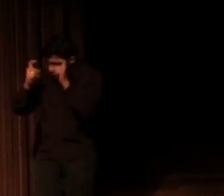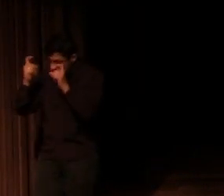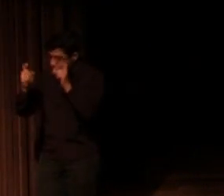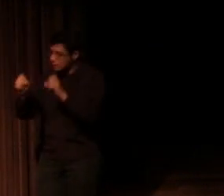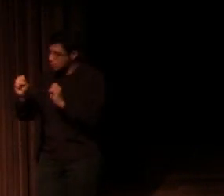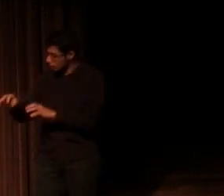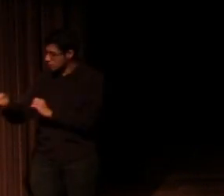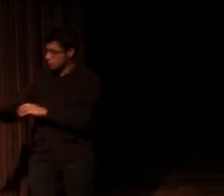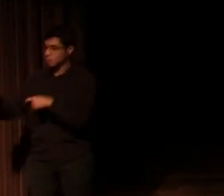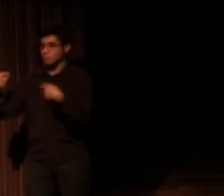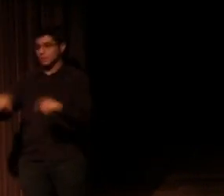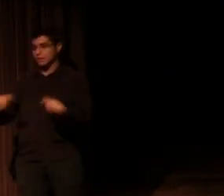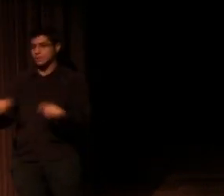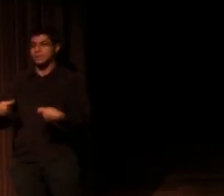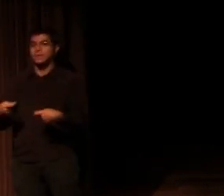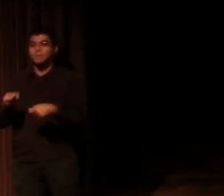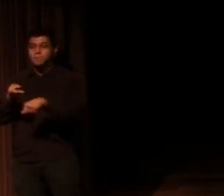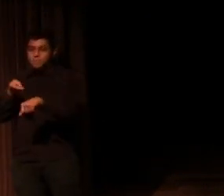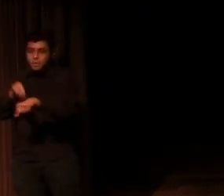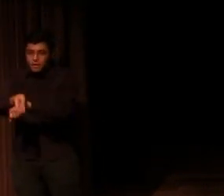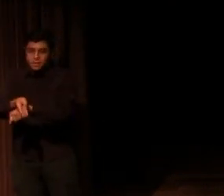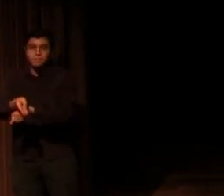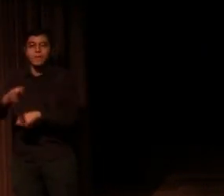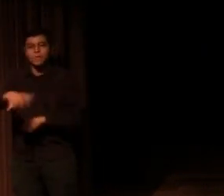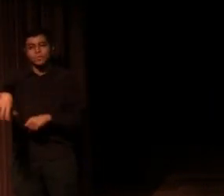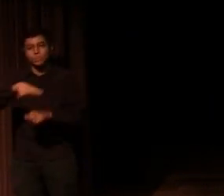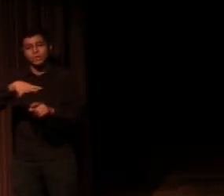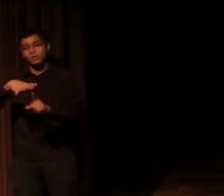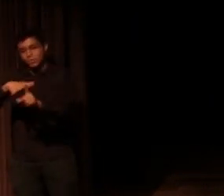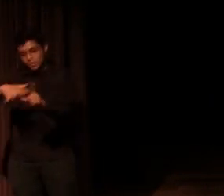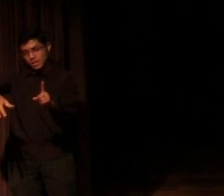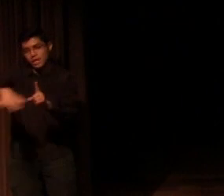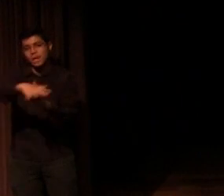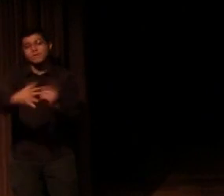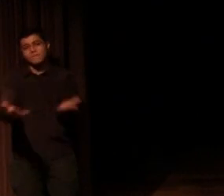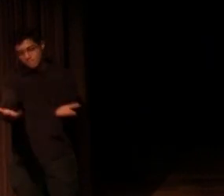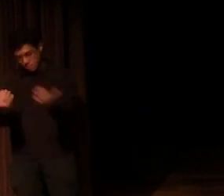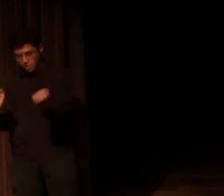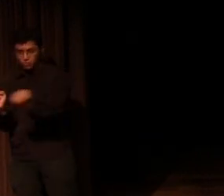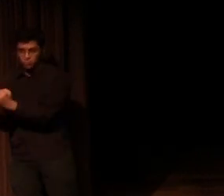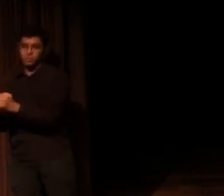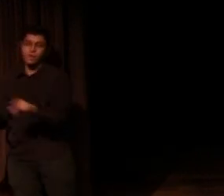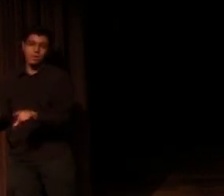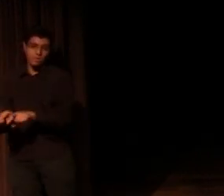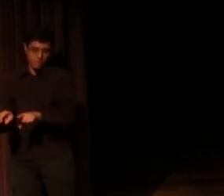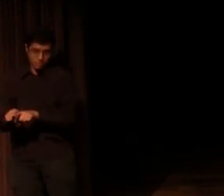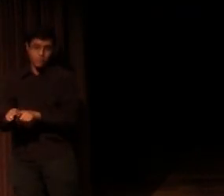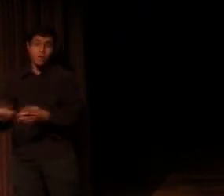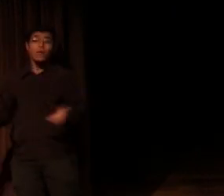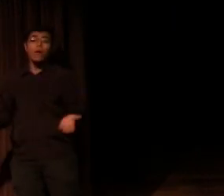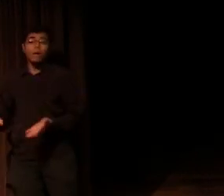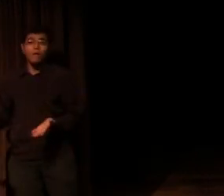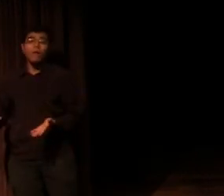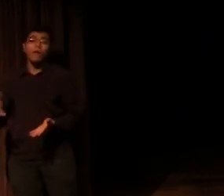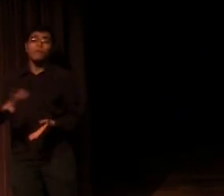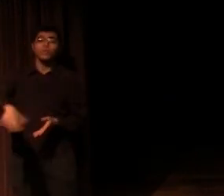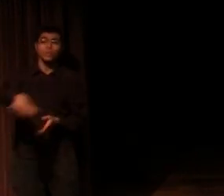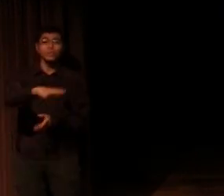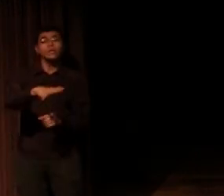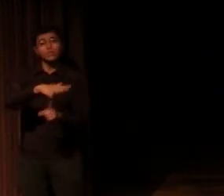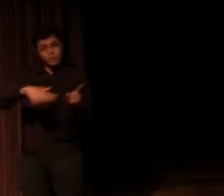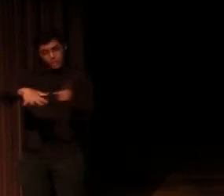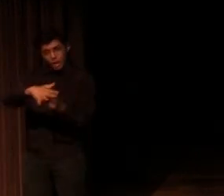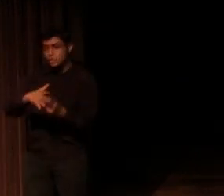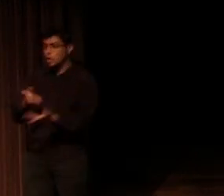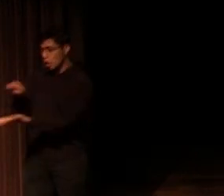com participação da sociedade civil e agora a gente está enfrentando a cobrança da sociedade de oferecer